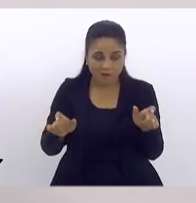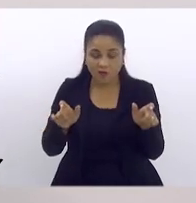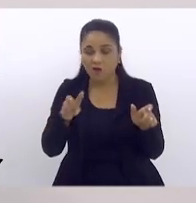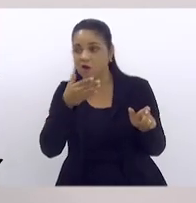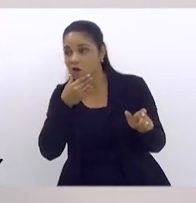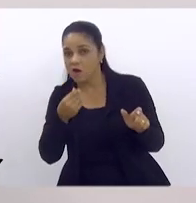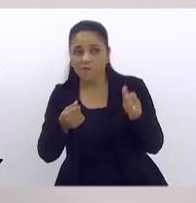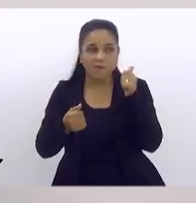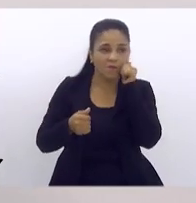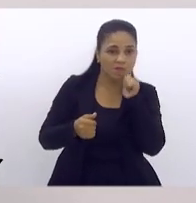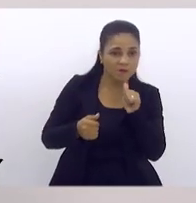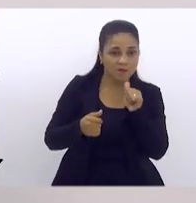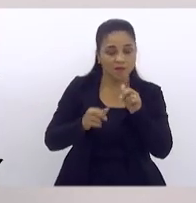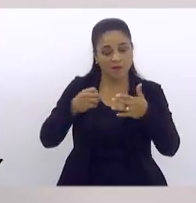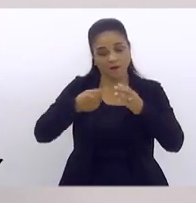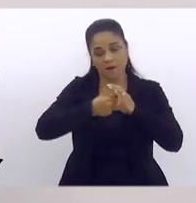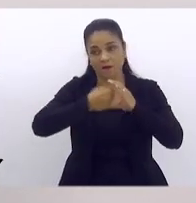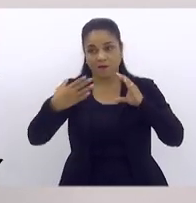específica